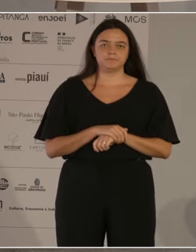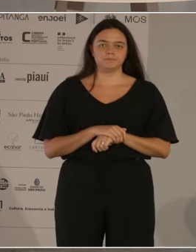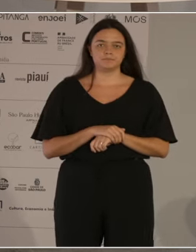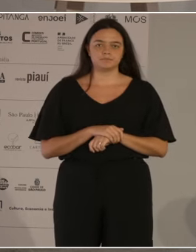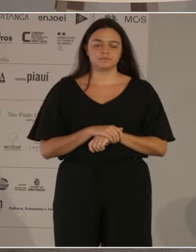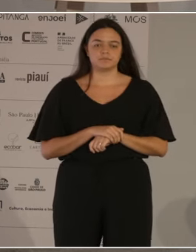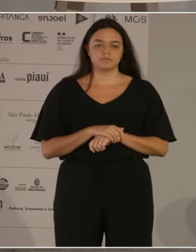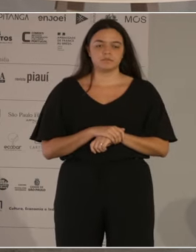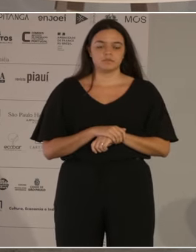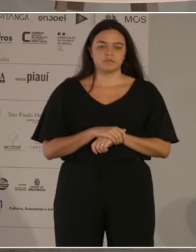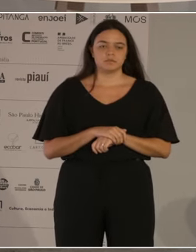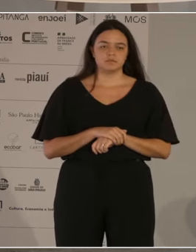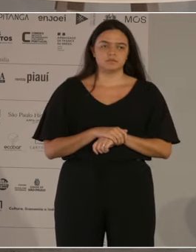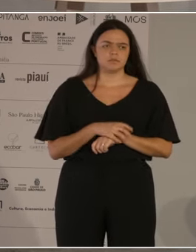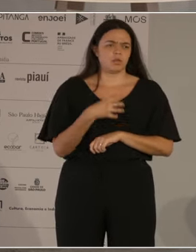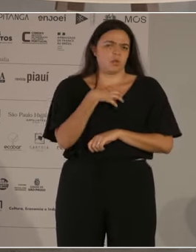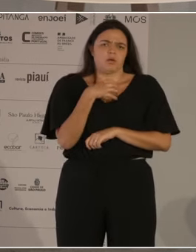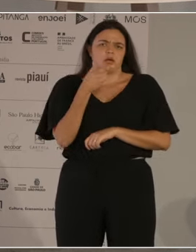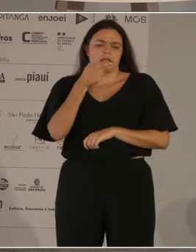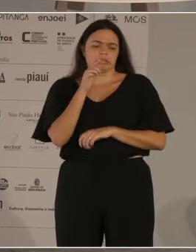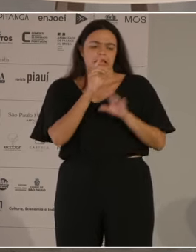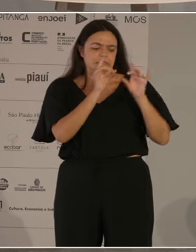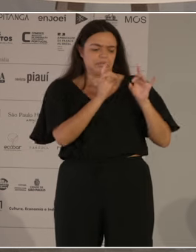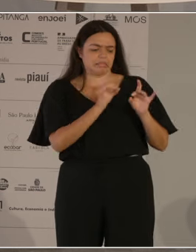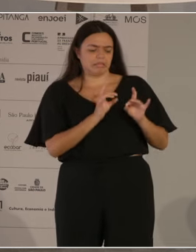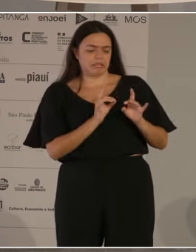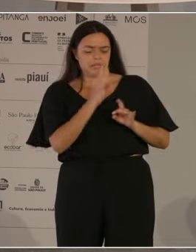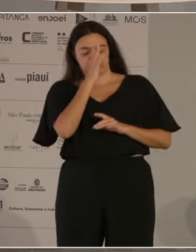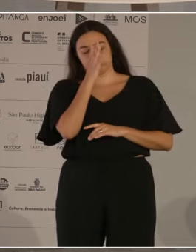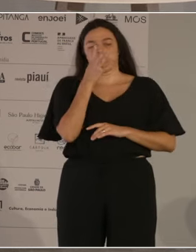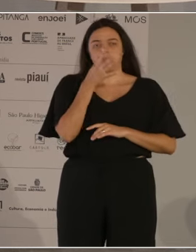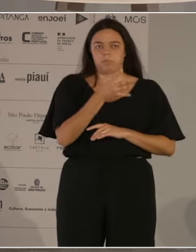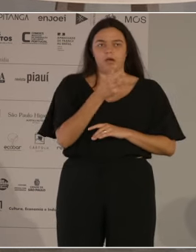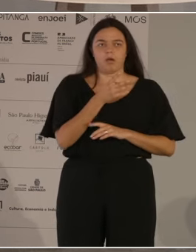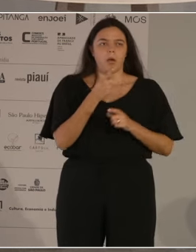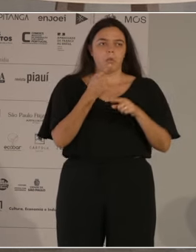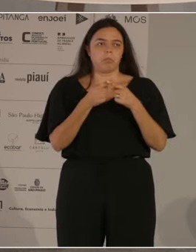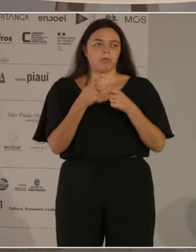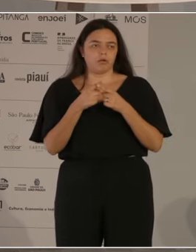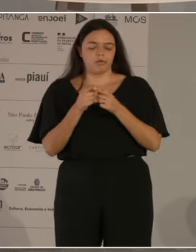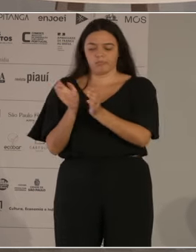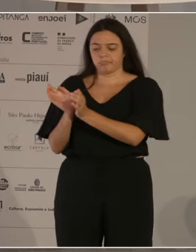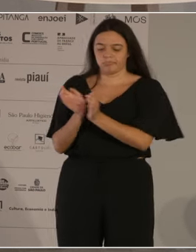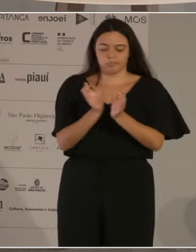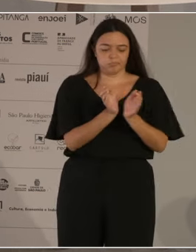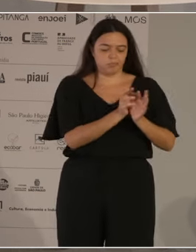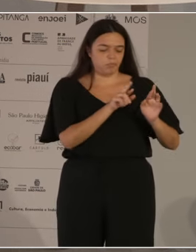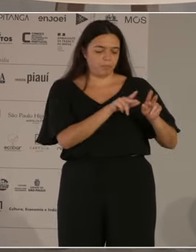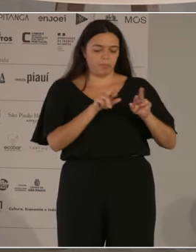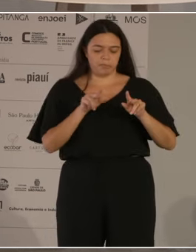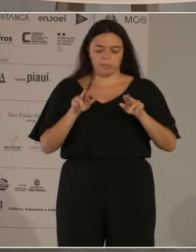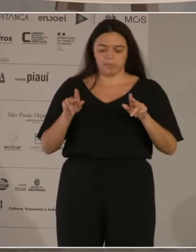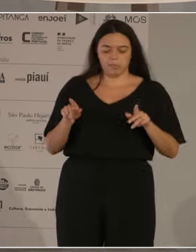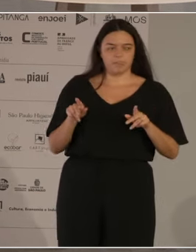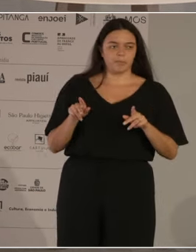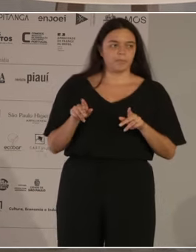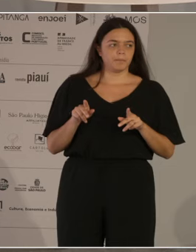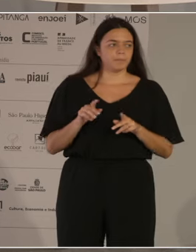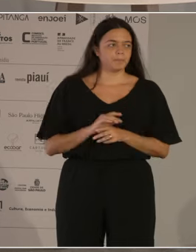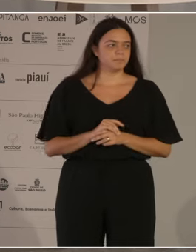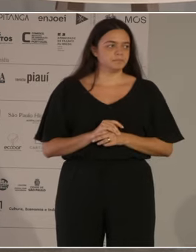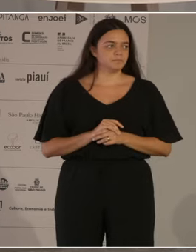não sinto que haja alguma especificidade que eu vou dizer assim, essa tribo é diferente das outras tribos de cientistas. A gente não é tão especial